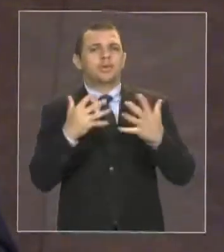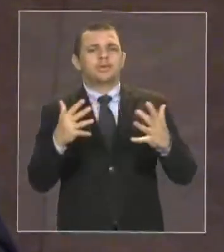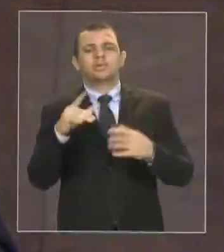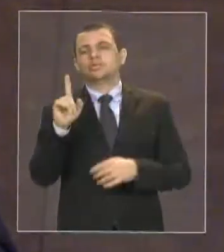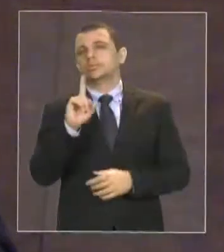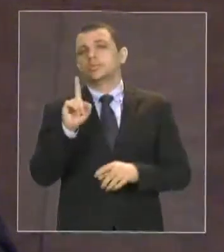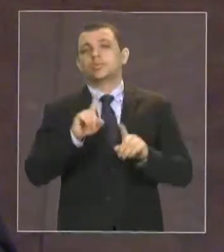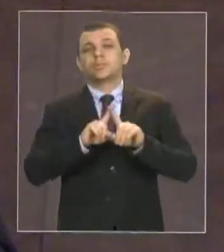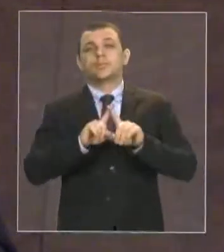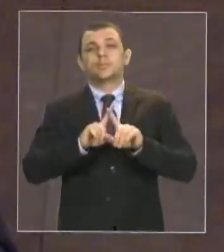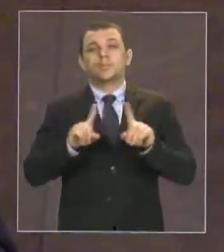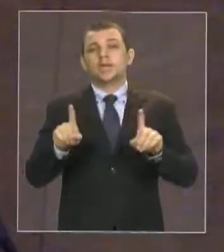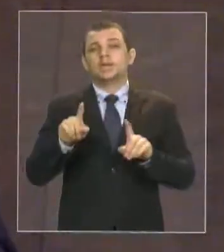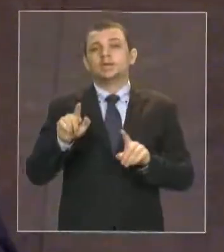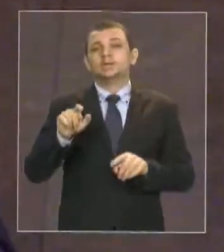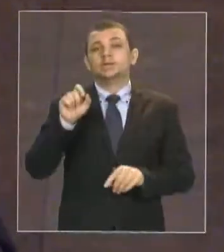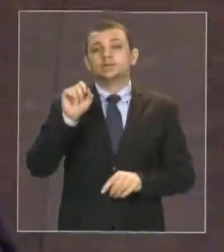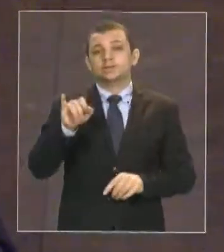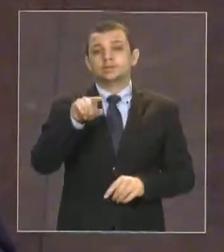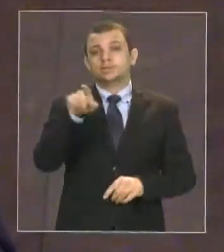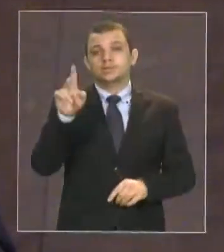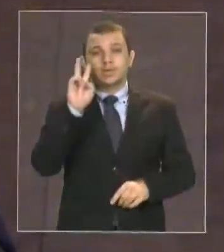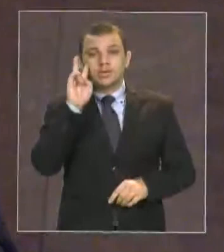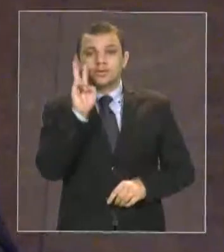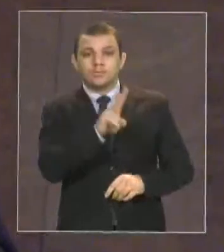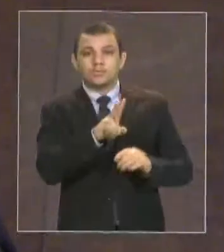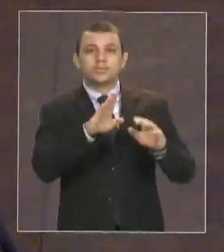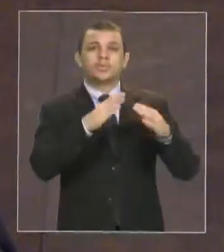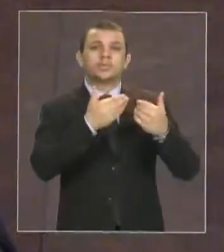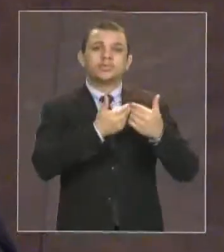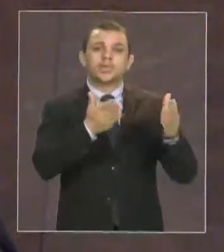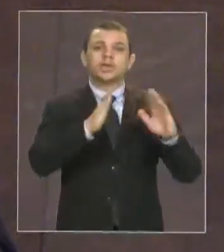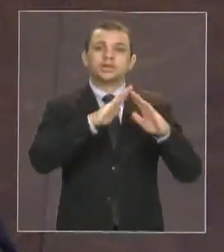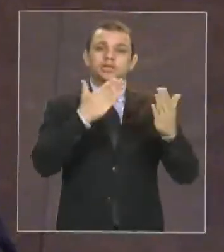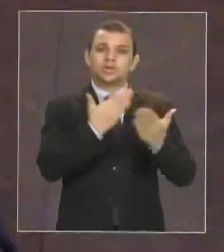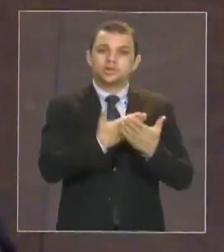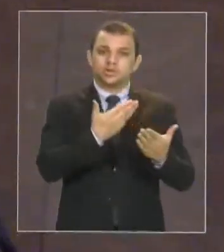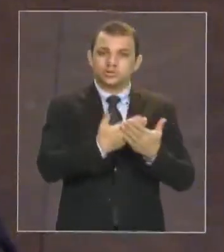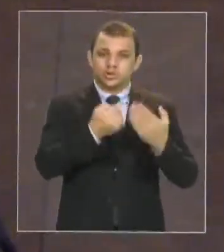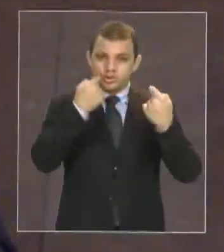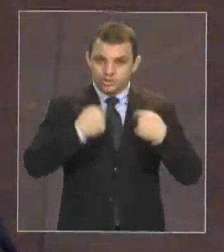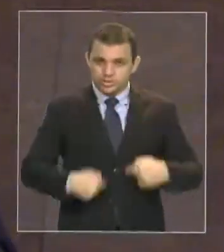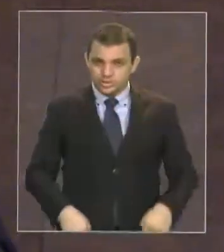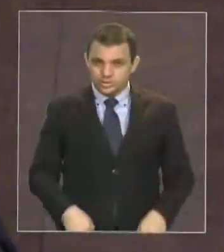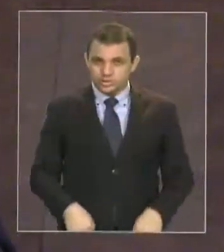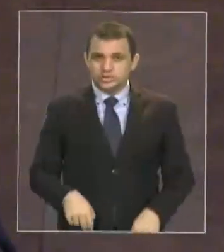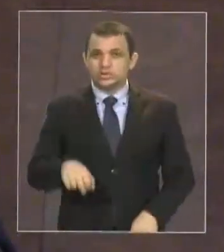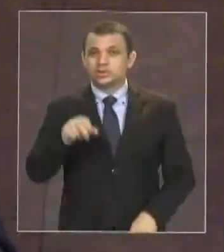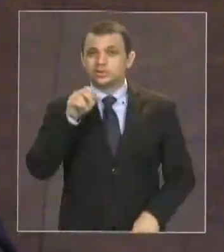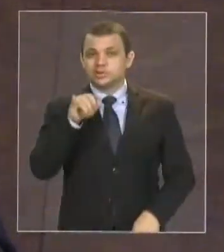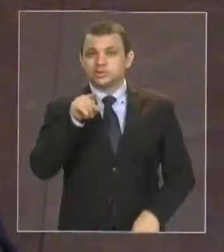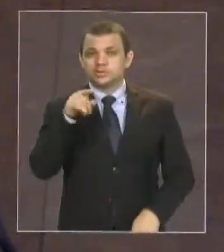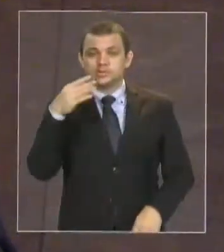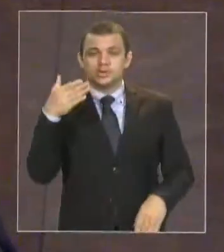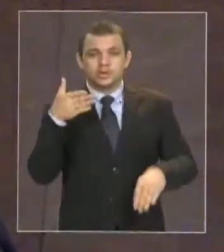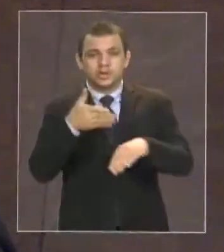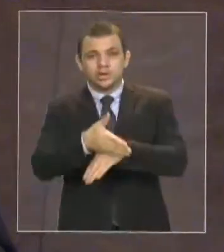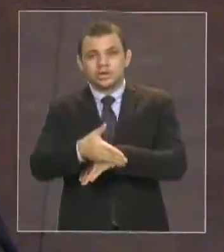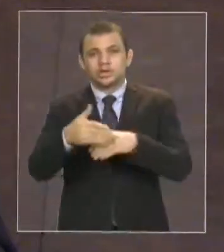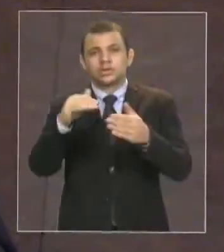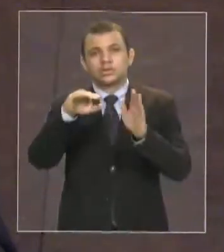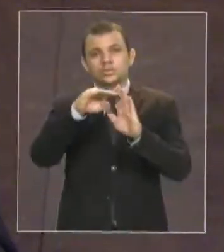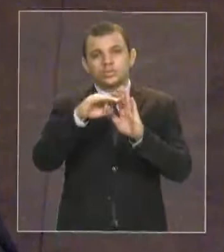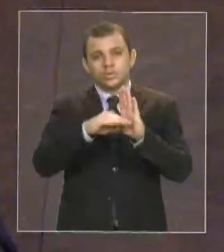inauguração de uma escola digna, quem participa do Se Eu Posso e da